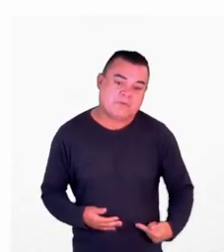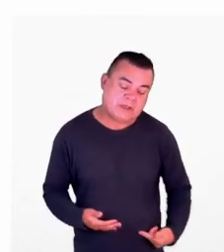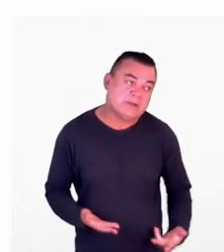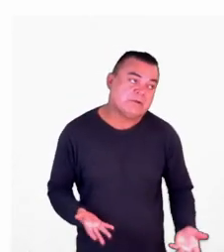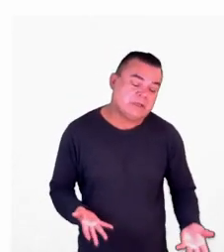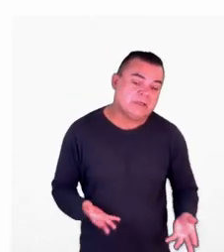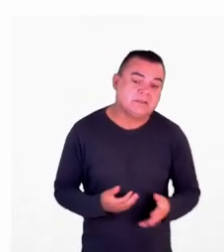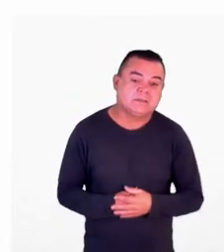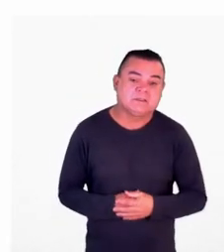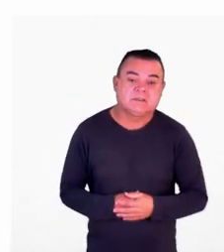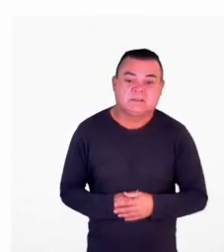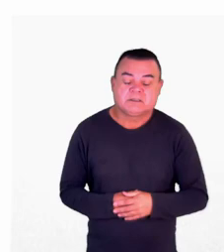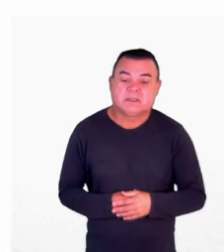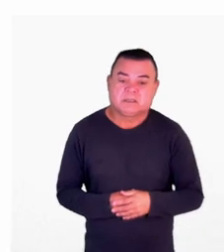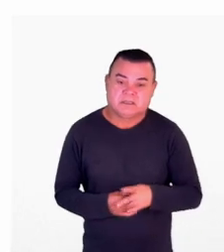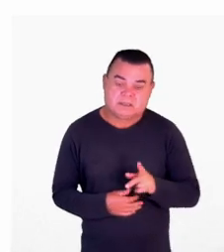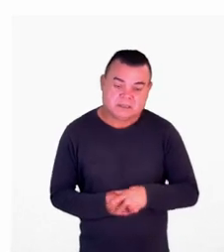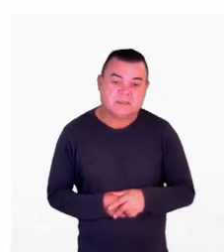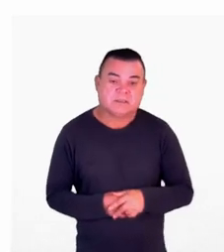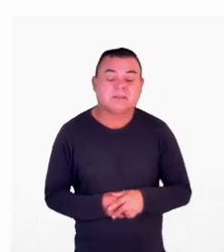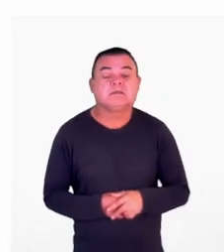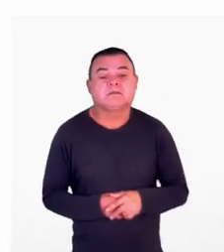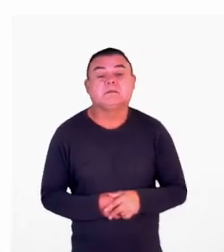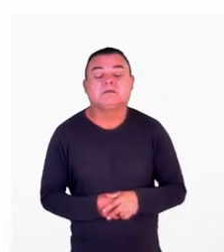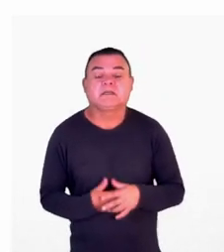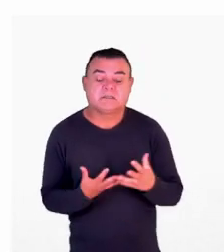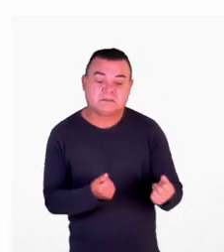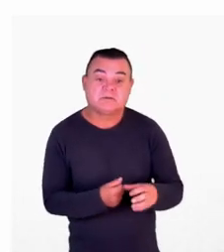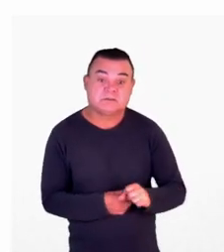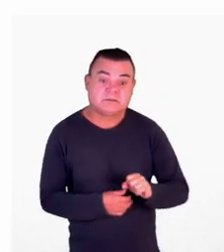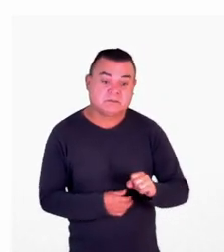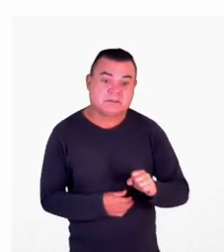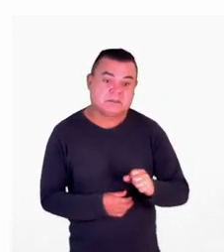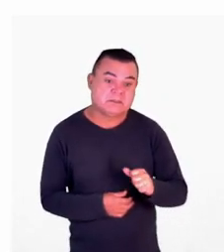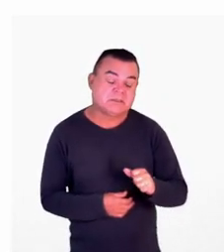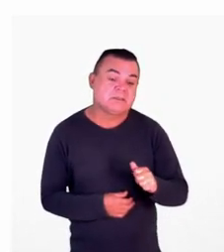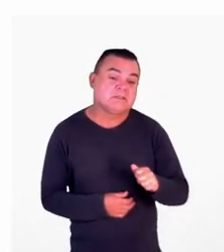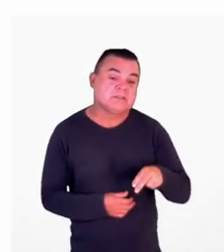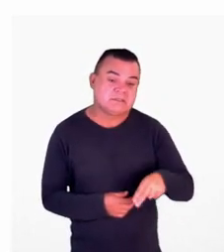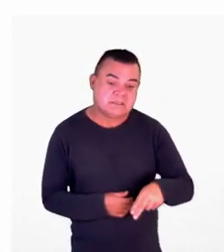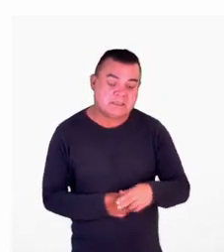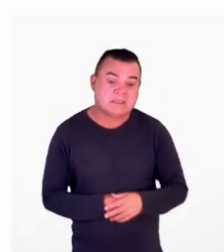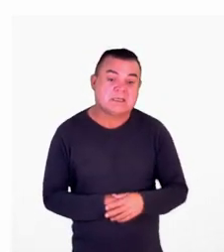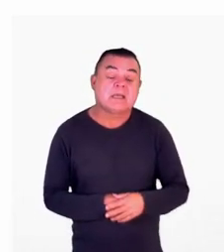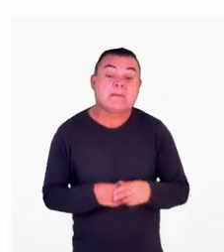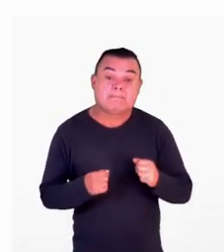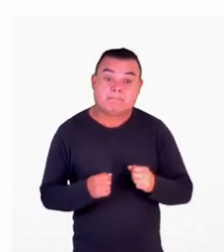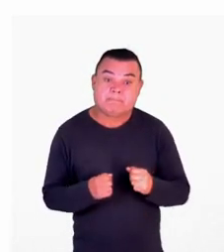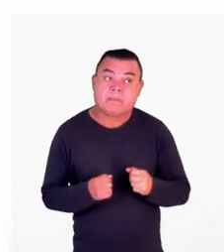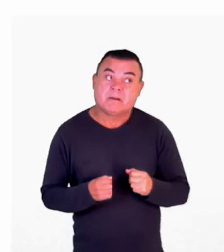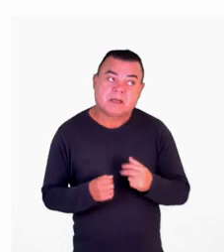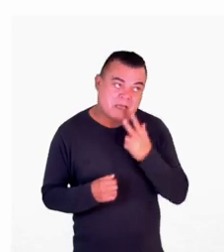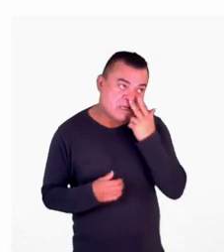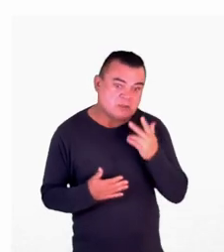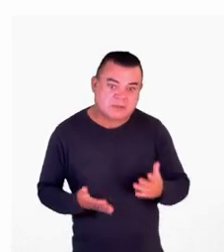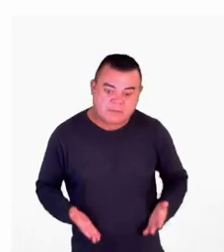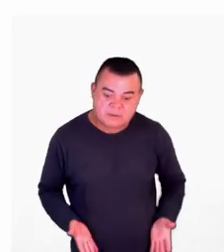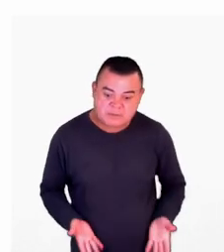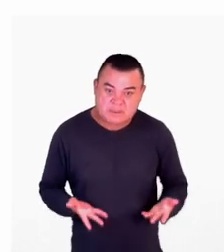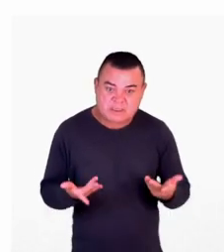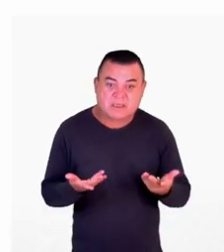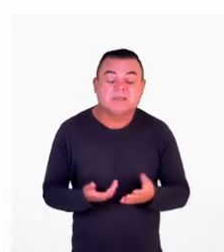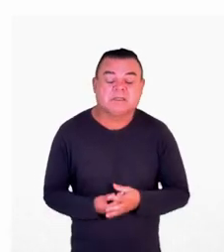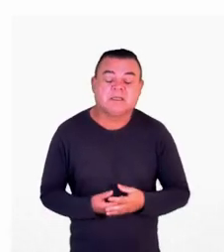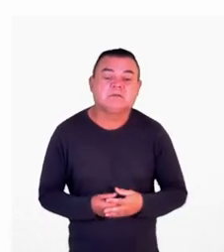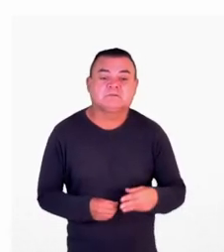a a Adesão a cisan acho que vai ser eh deve impulsionar a adesão ao dos